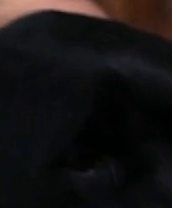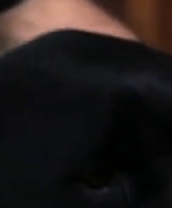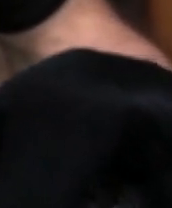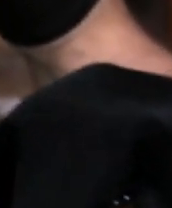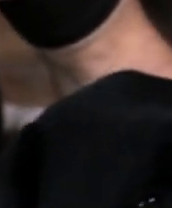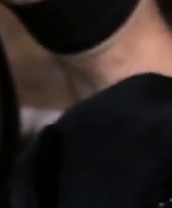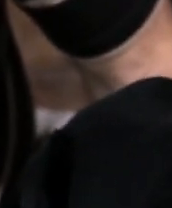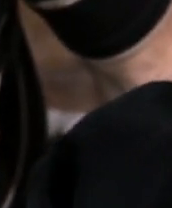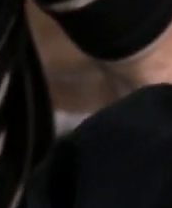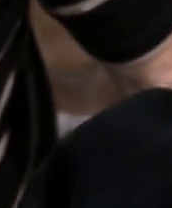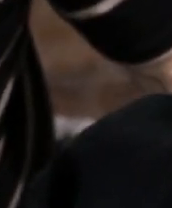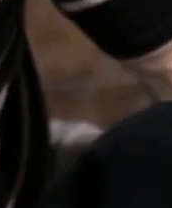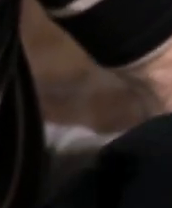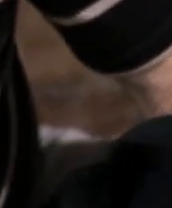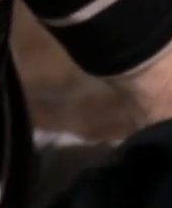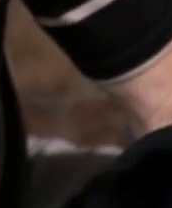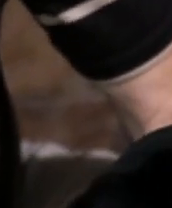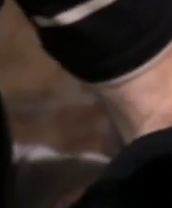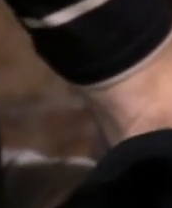chão.